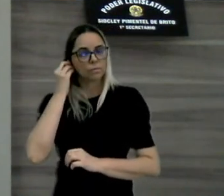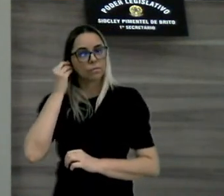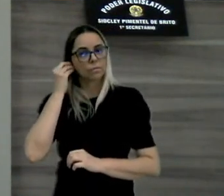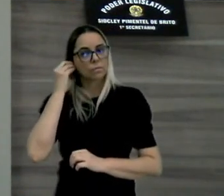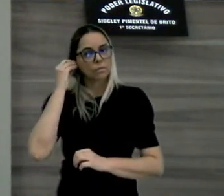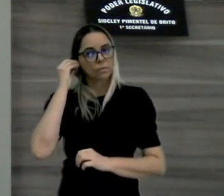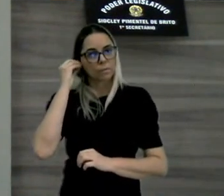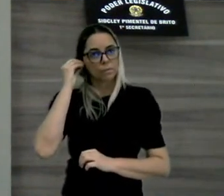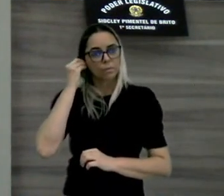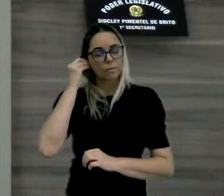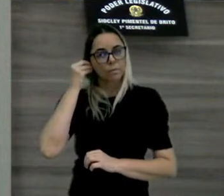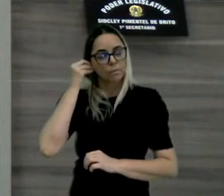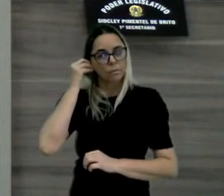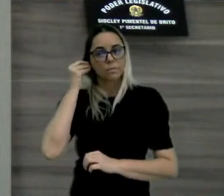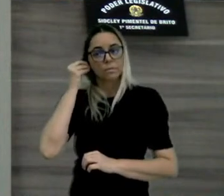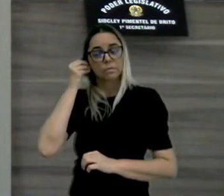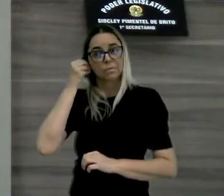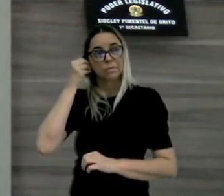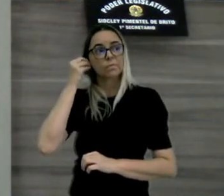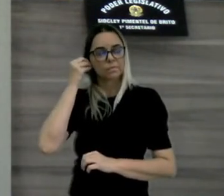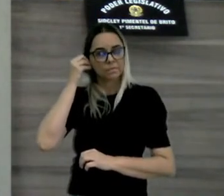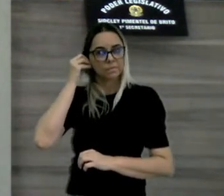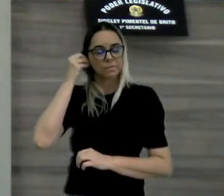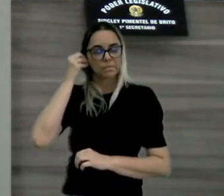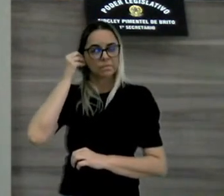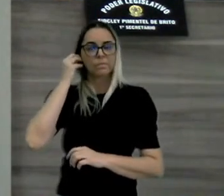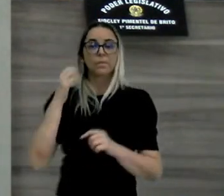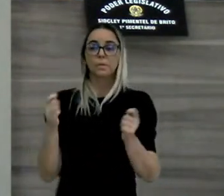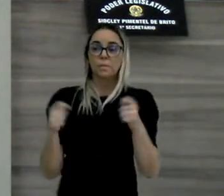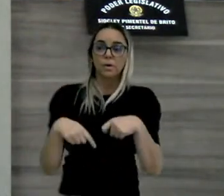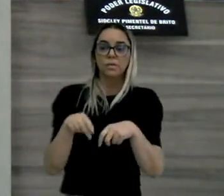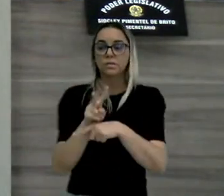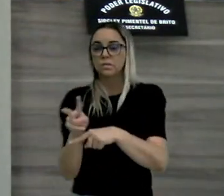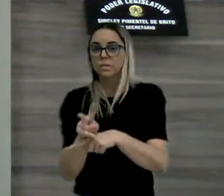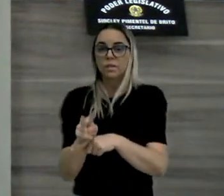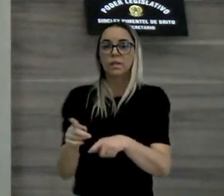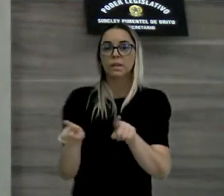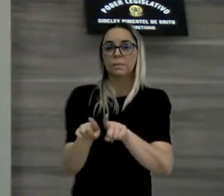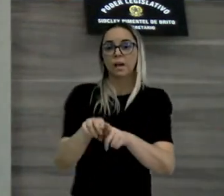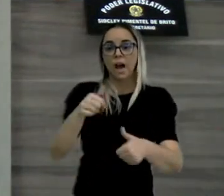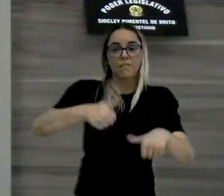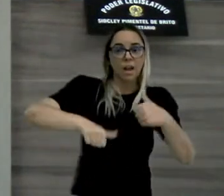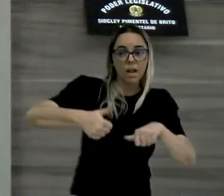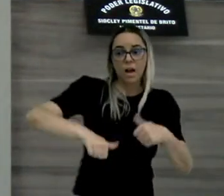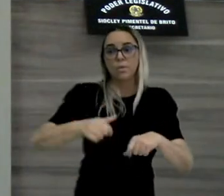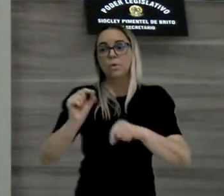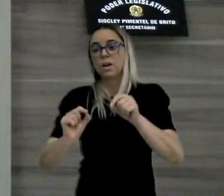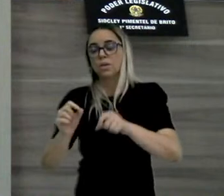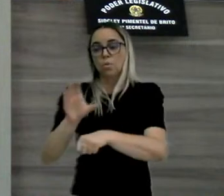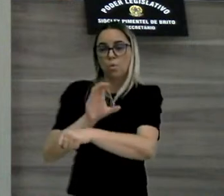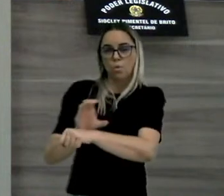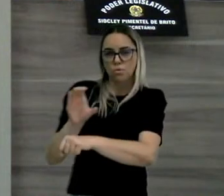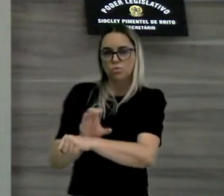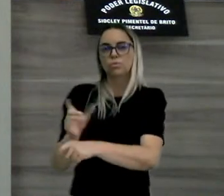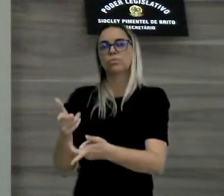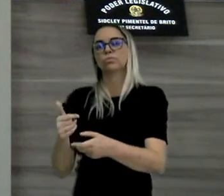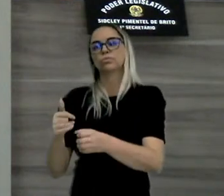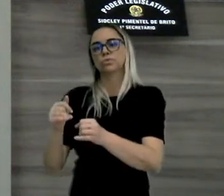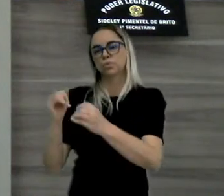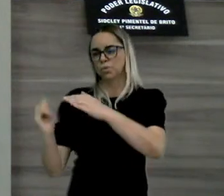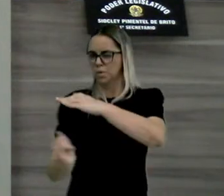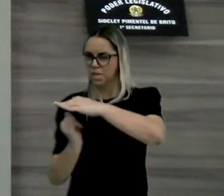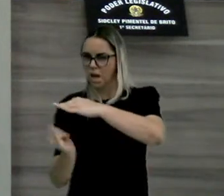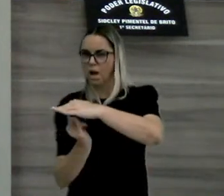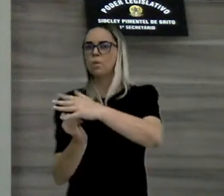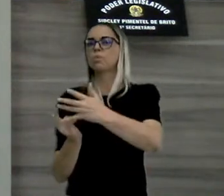municípi autorizar reconhecer credenciar supervisionar e avaliar respectivamente os das instituições da educação superior